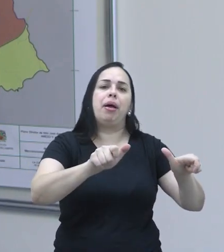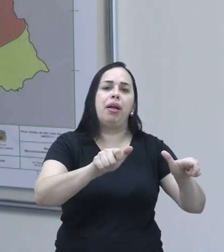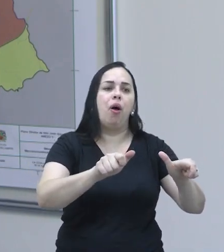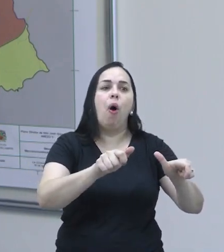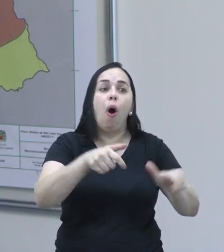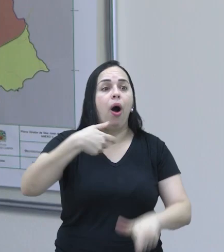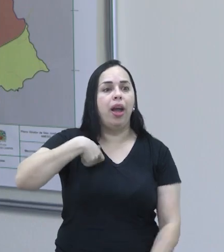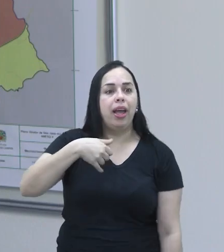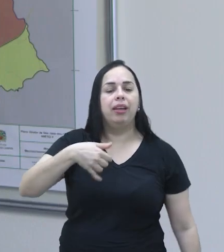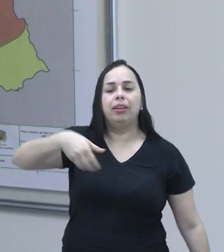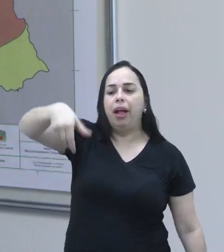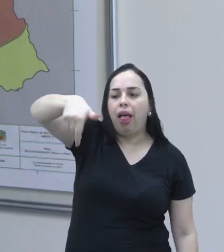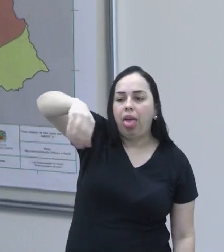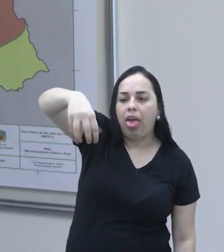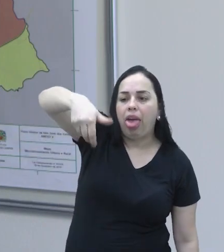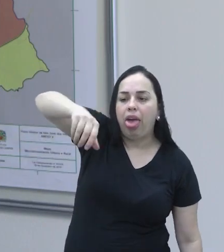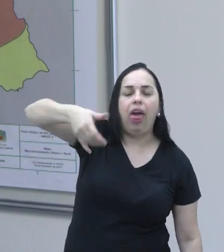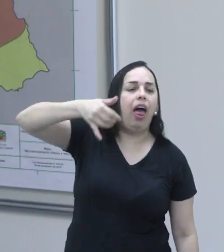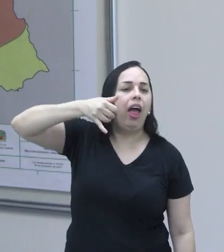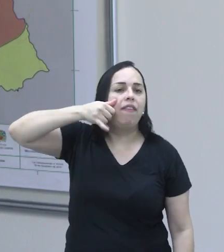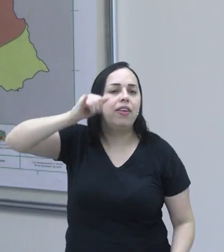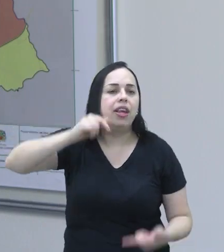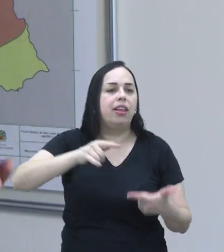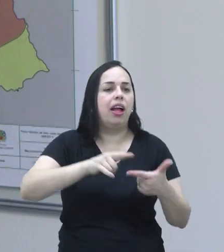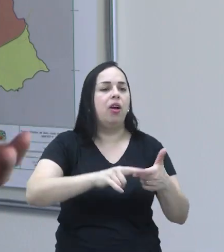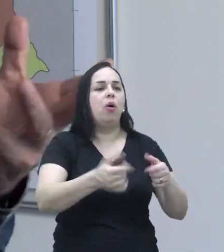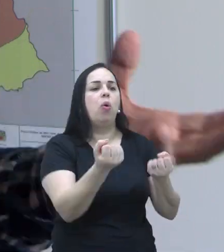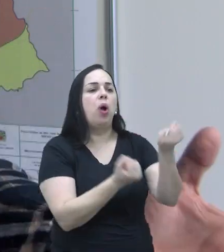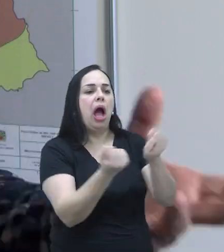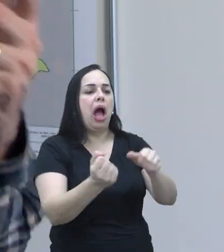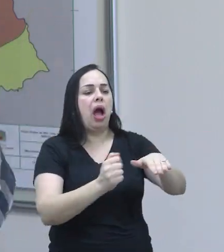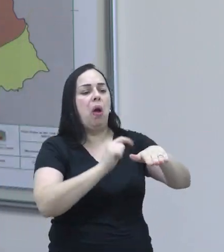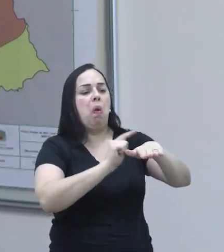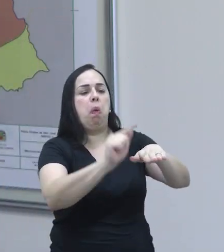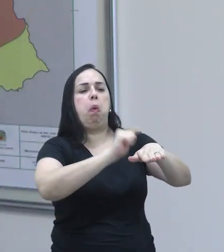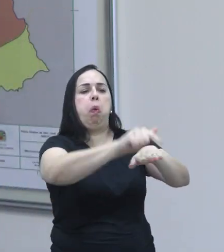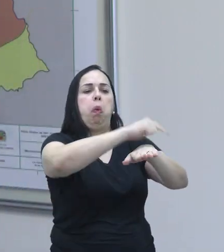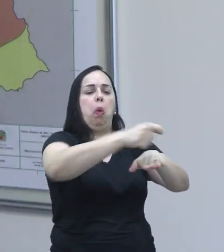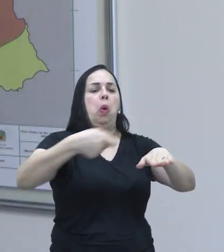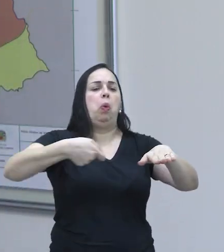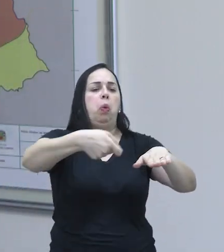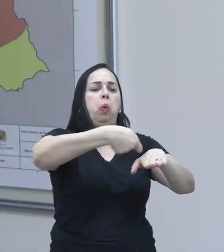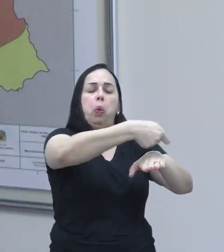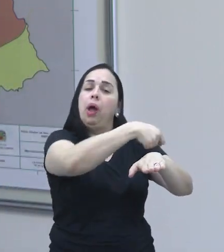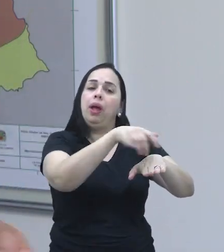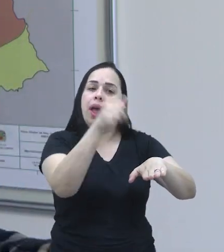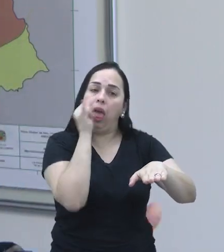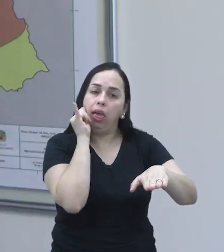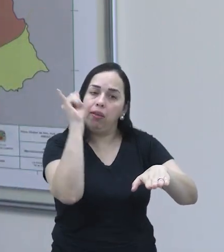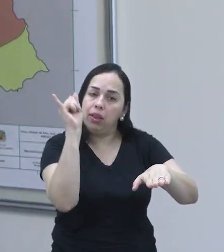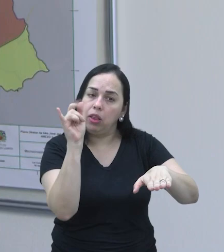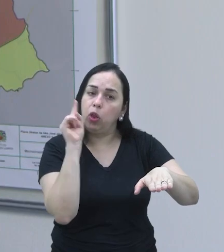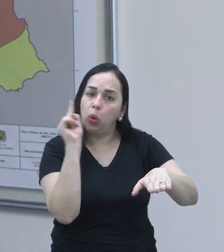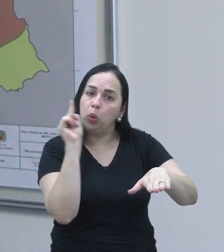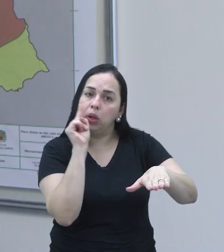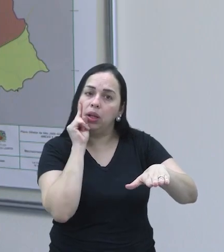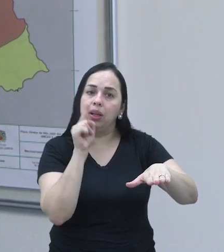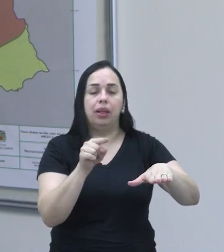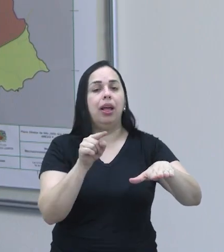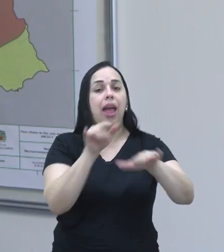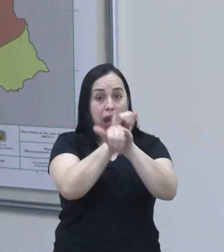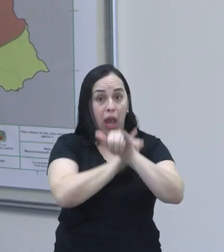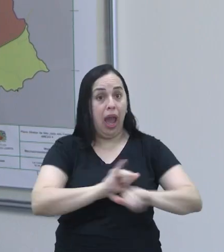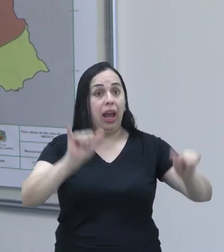Dona Maria, para o seu Zé não desperdiçar água, não ficar lavando o carro todo dia, não ficar lavando calçada, isso